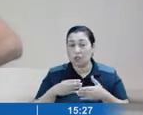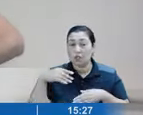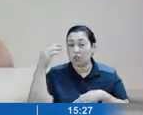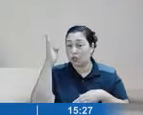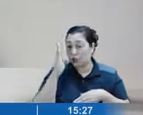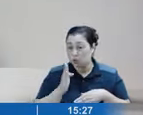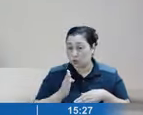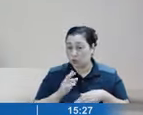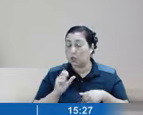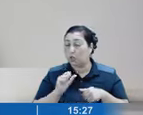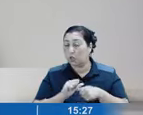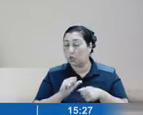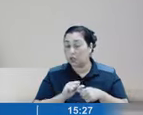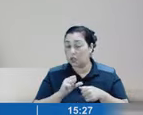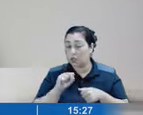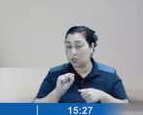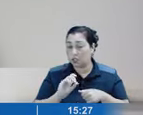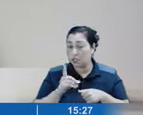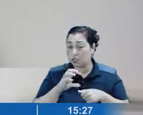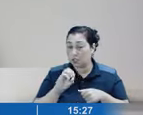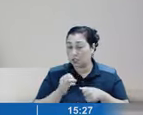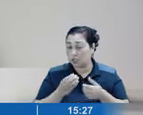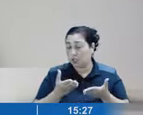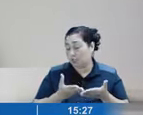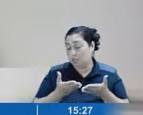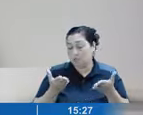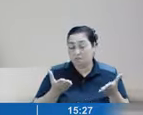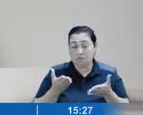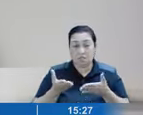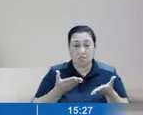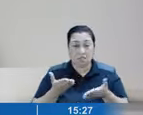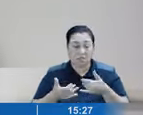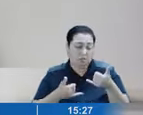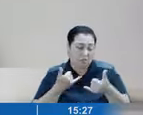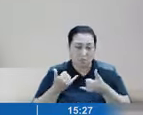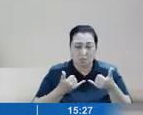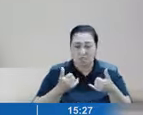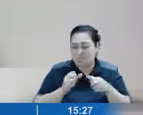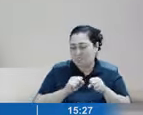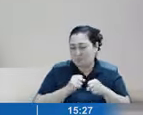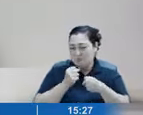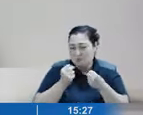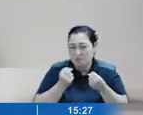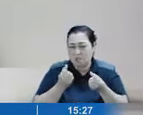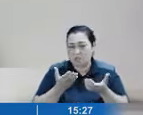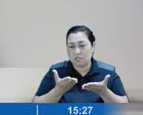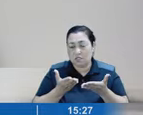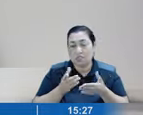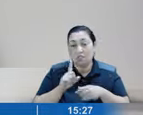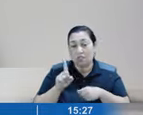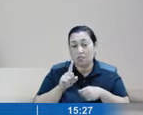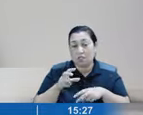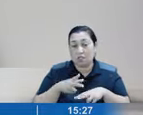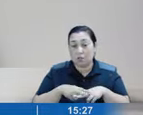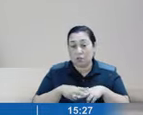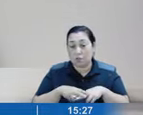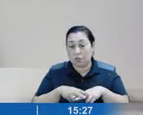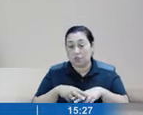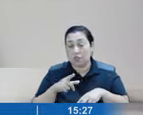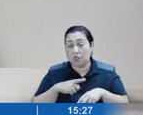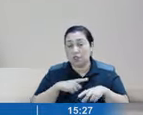vocês fazem com sedação? Vocês não são latino-americanos, não são os fortões, né? E lá o paciente tinha